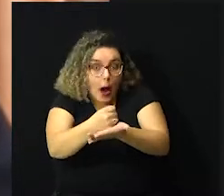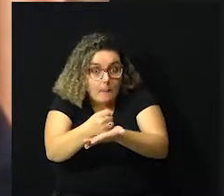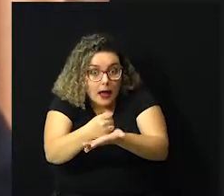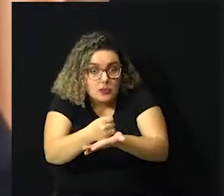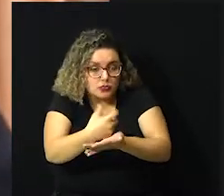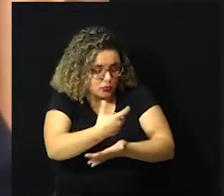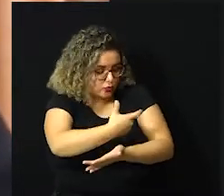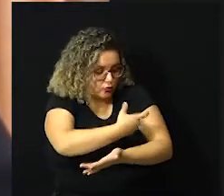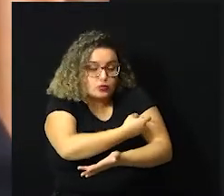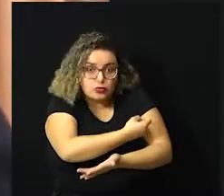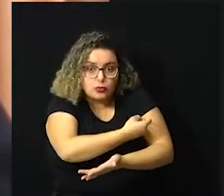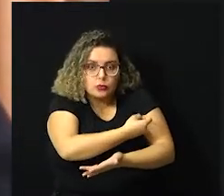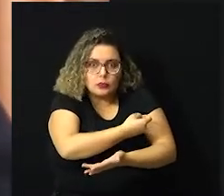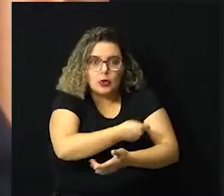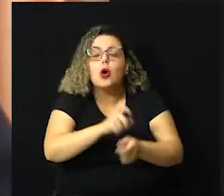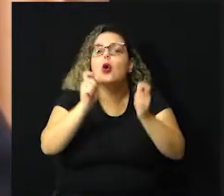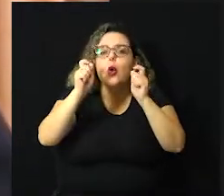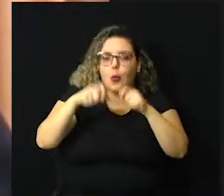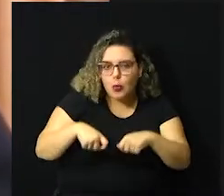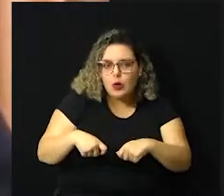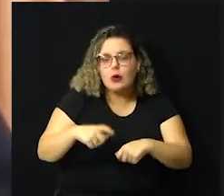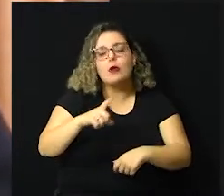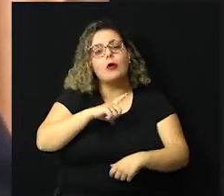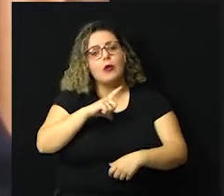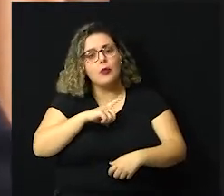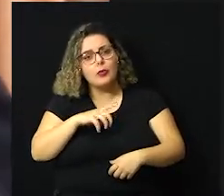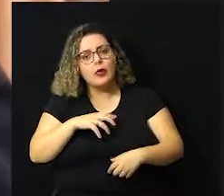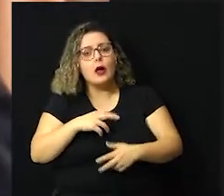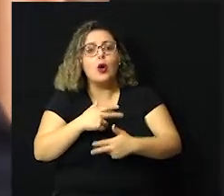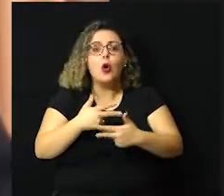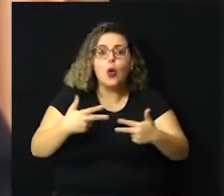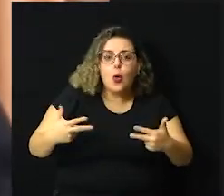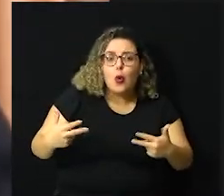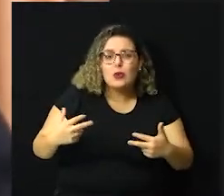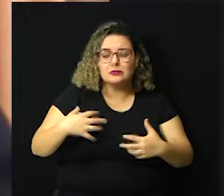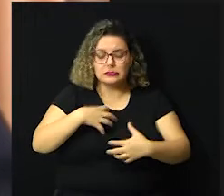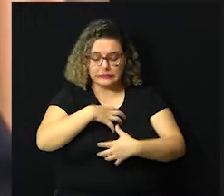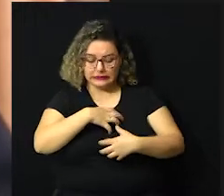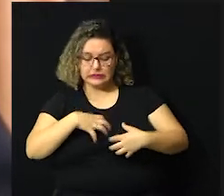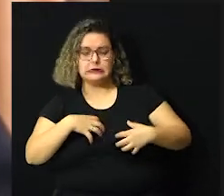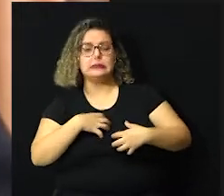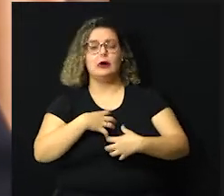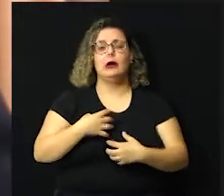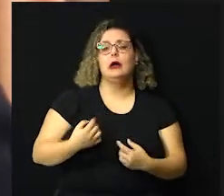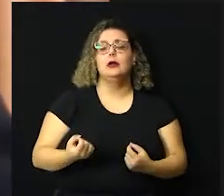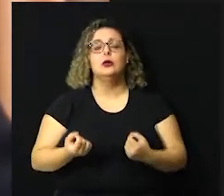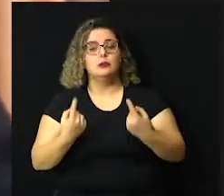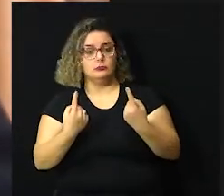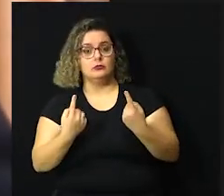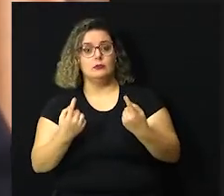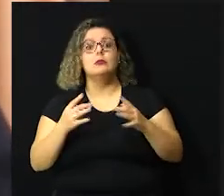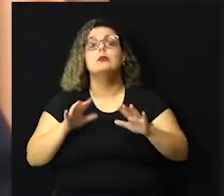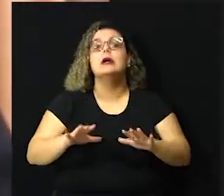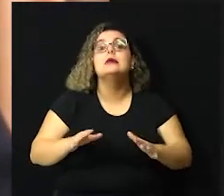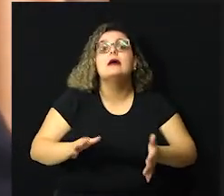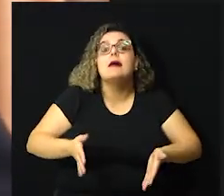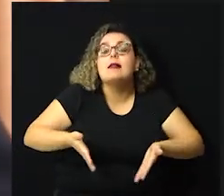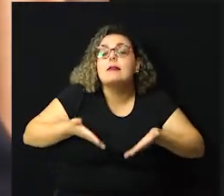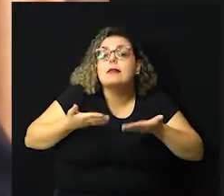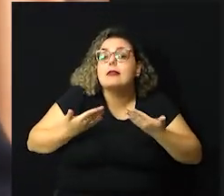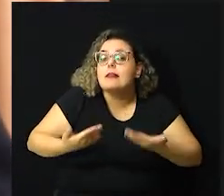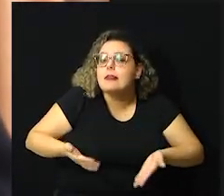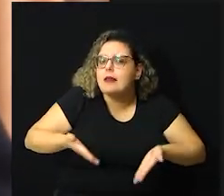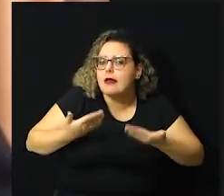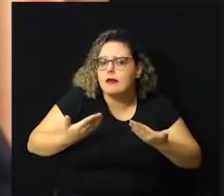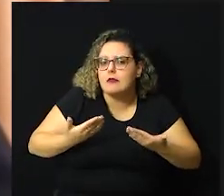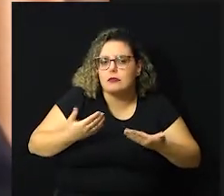essa potencialidade de gerar alguns efeitos colaterais. Só que, na grande maioria dos casos, são efeitos brandos, que não vão